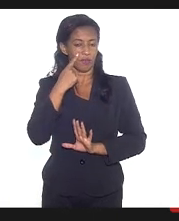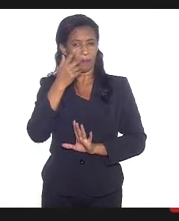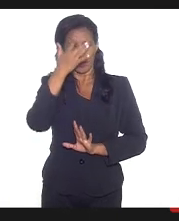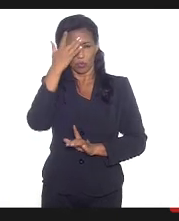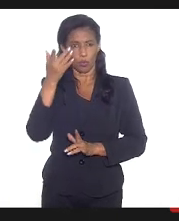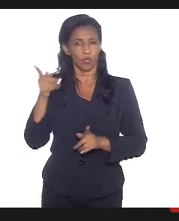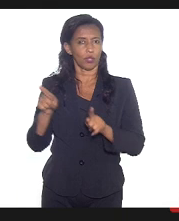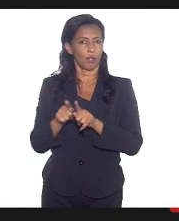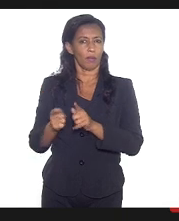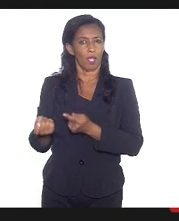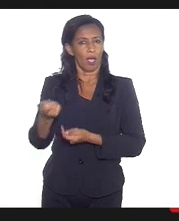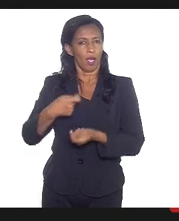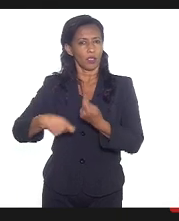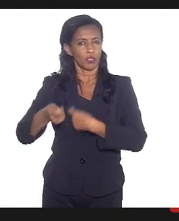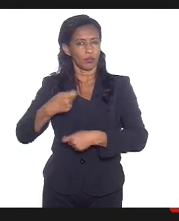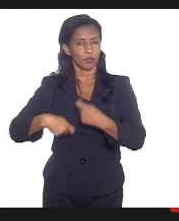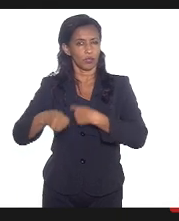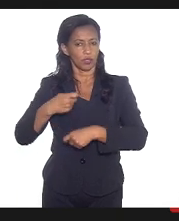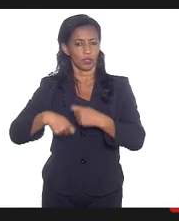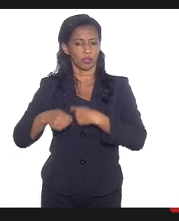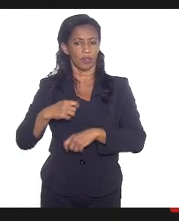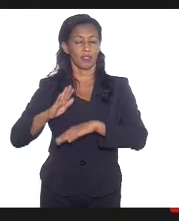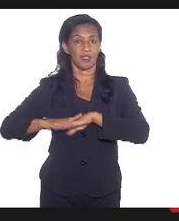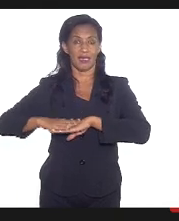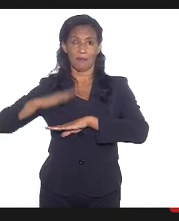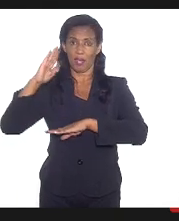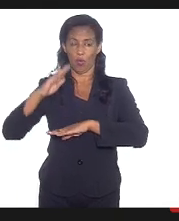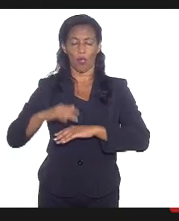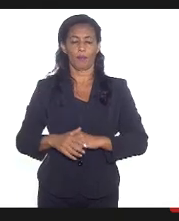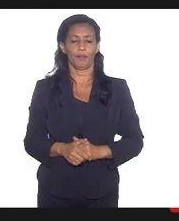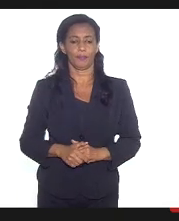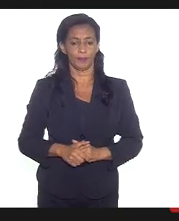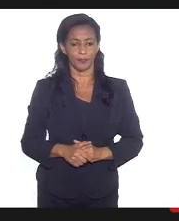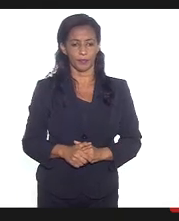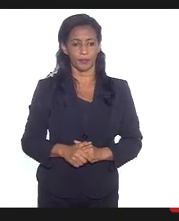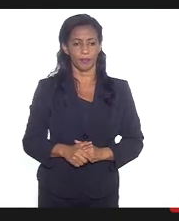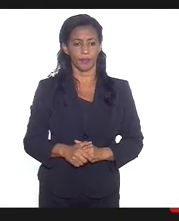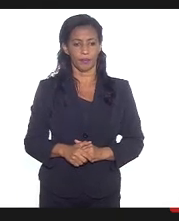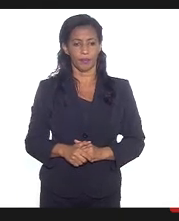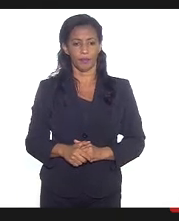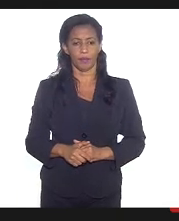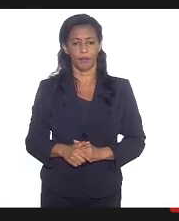administrativos, o número de contribuintes atingidos seria maior.